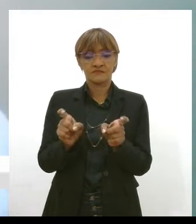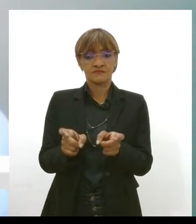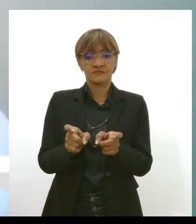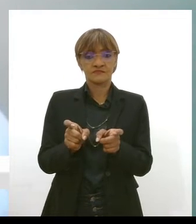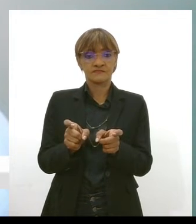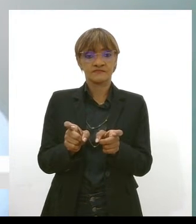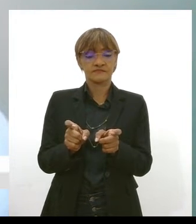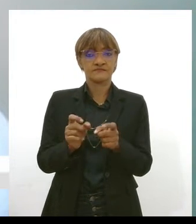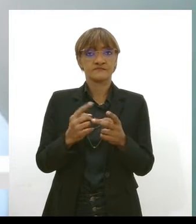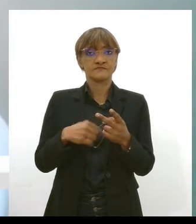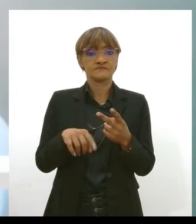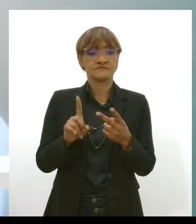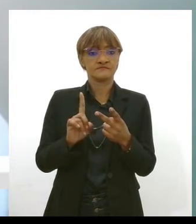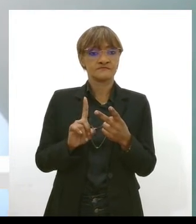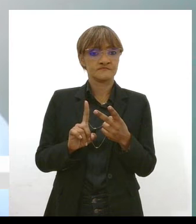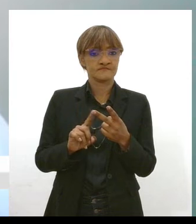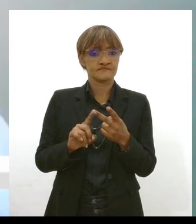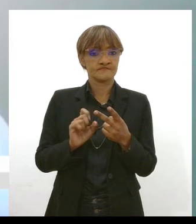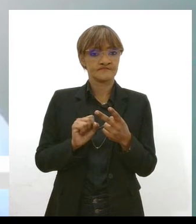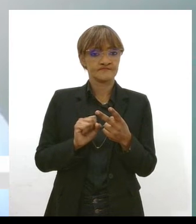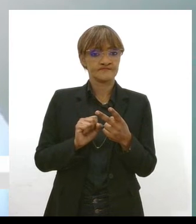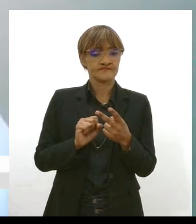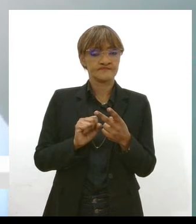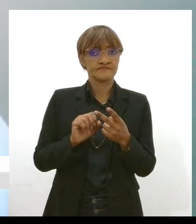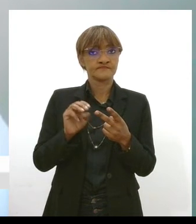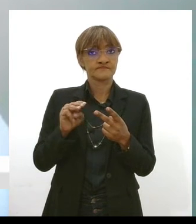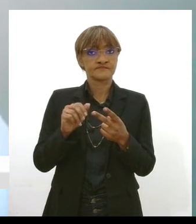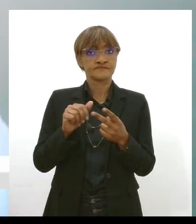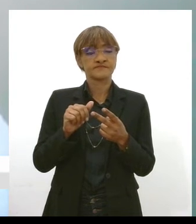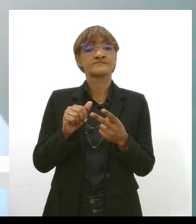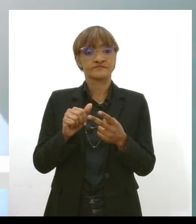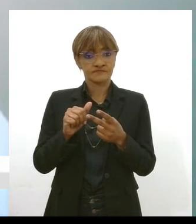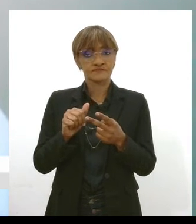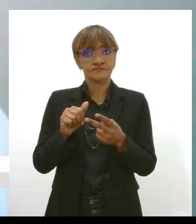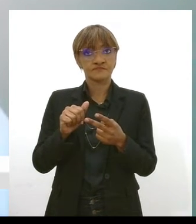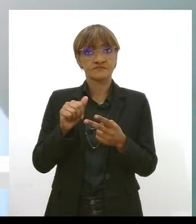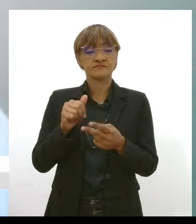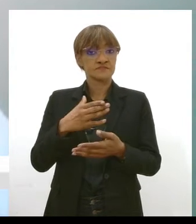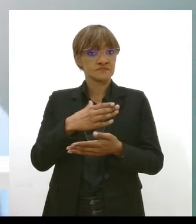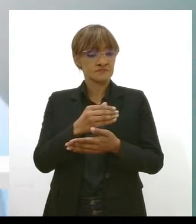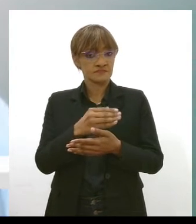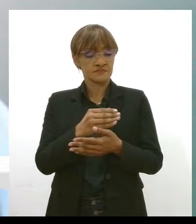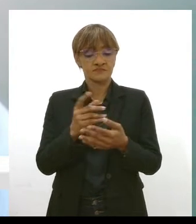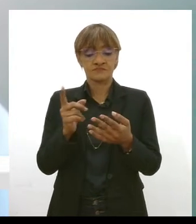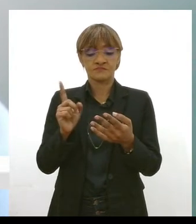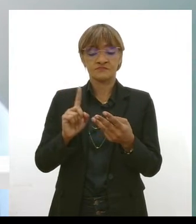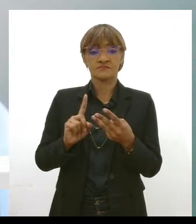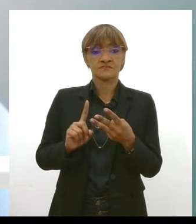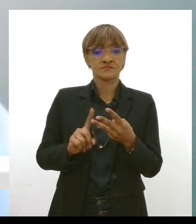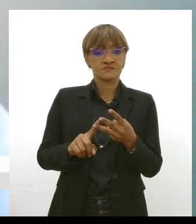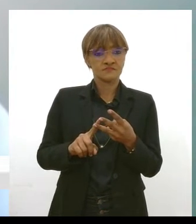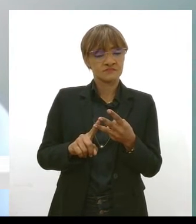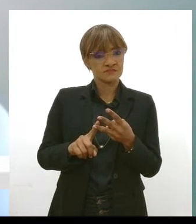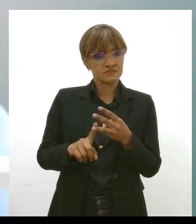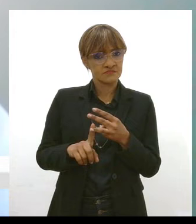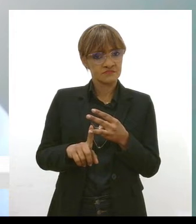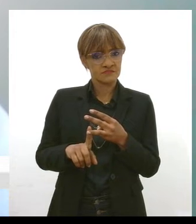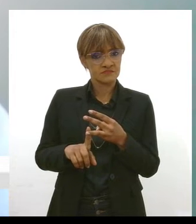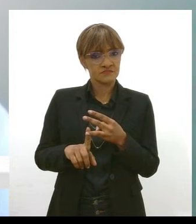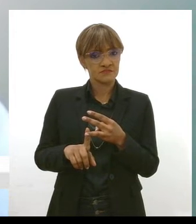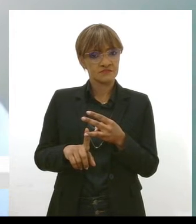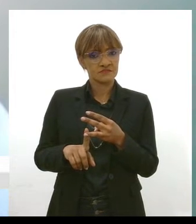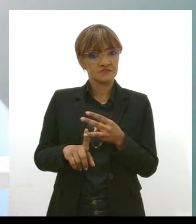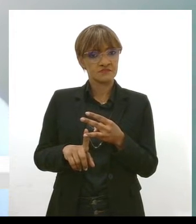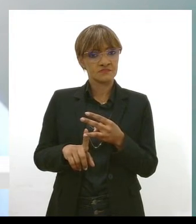atendimento com mastologia, isso a gente consegue, né, consegue, como eu disse, a gente consegue